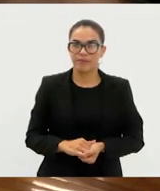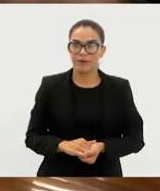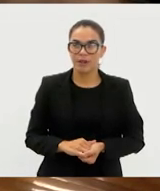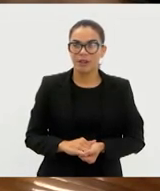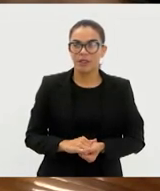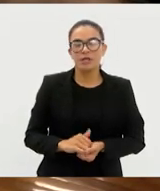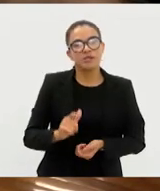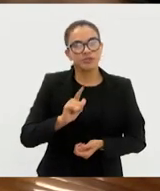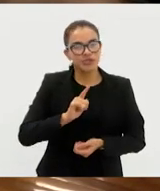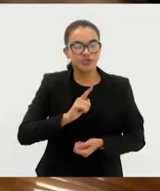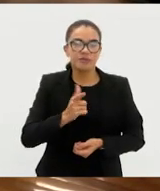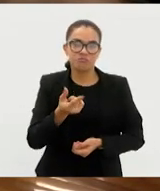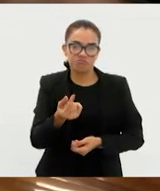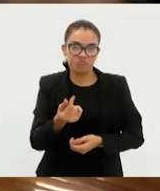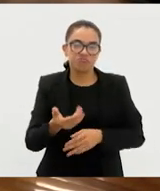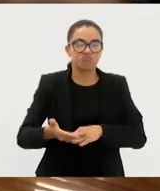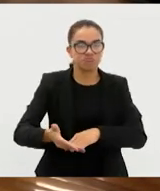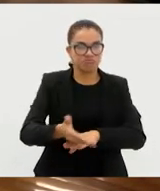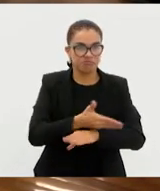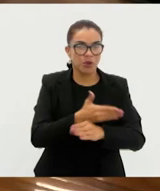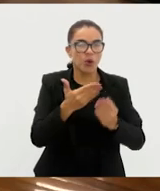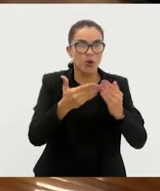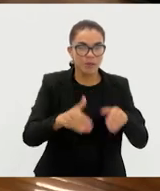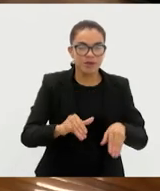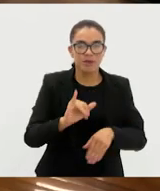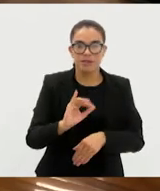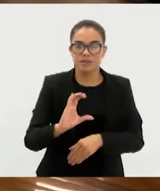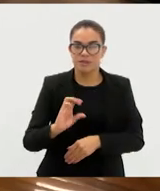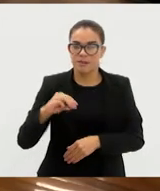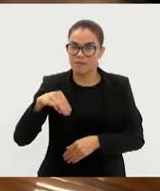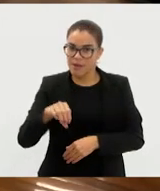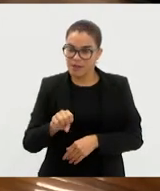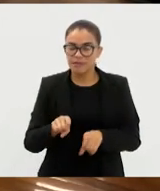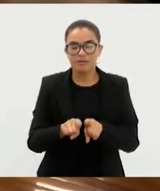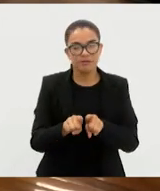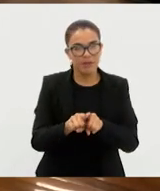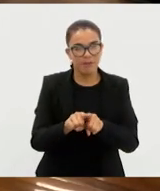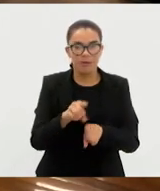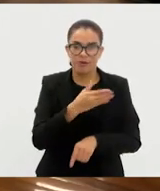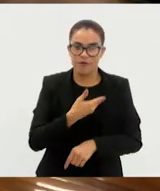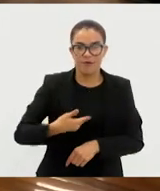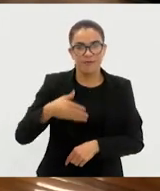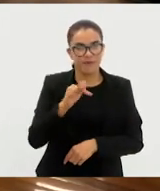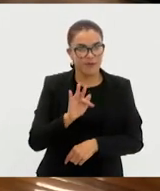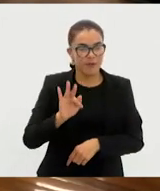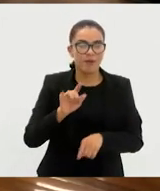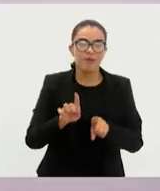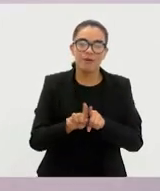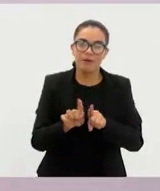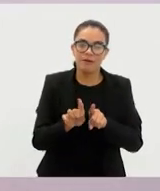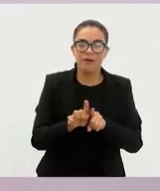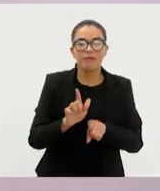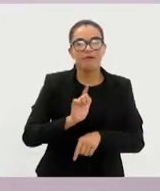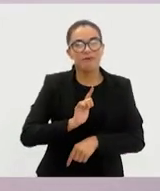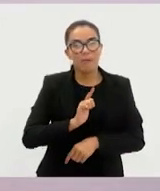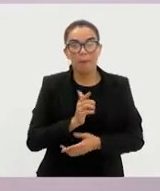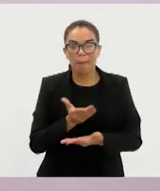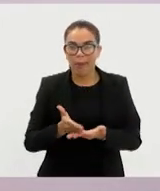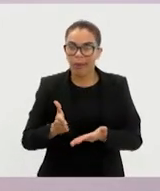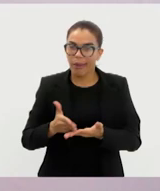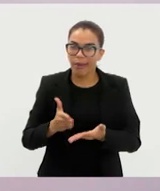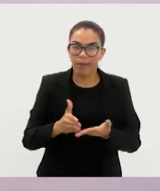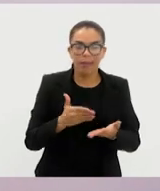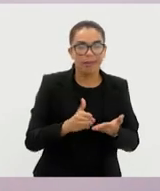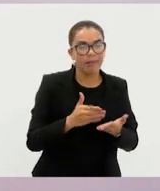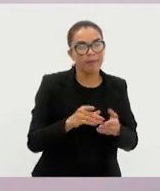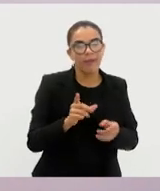Tivemos essa antecipação também das compensações do ICMS pelo governo federal. E, por outro lado, tivemos as perdas das receitas